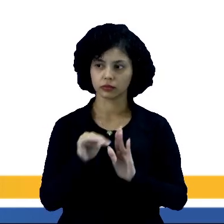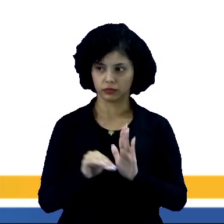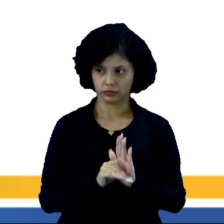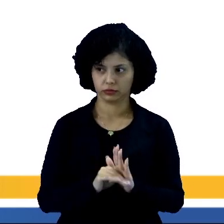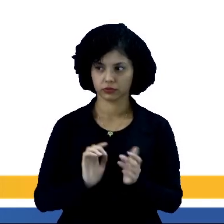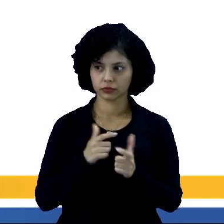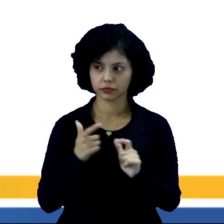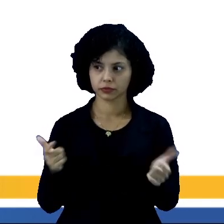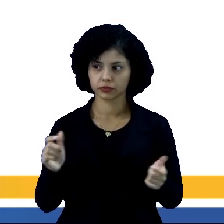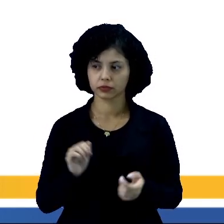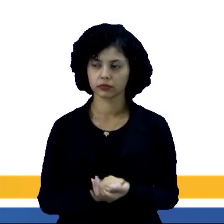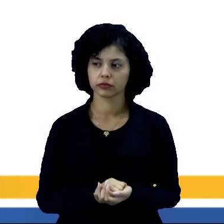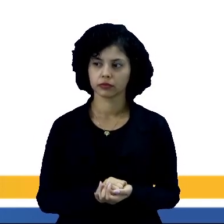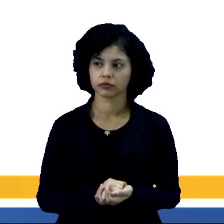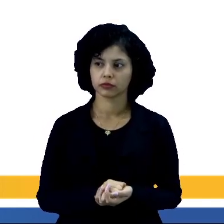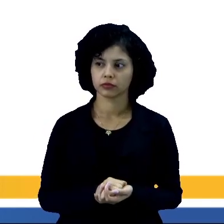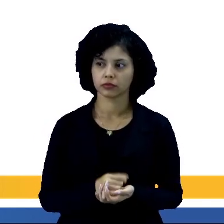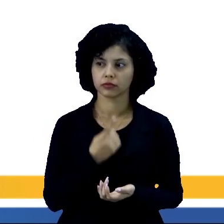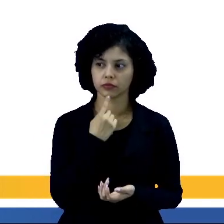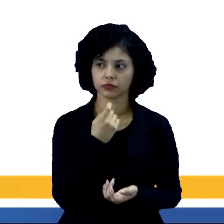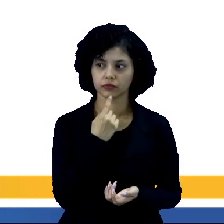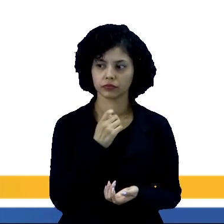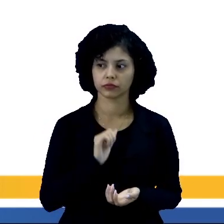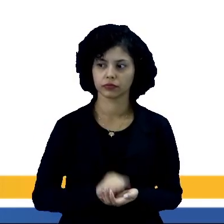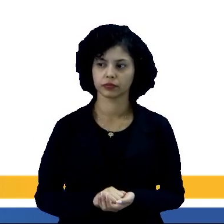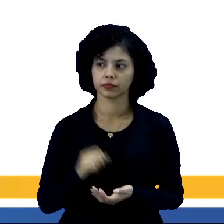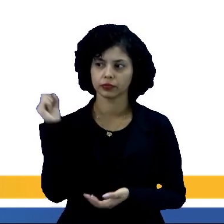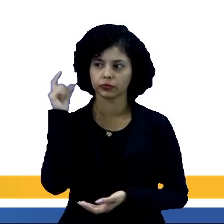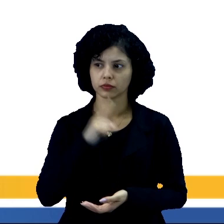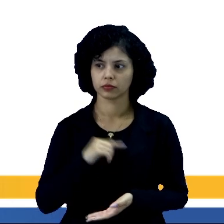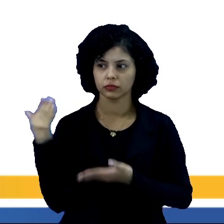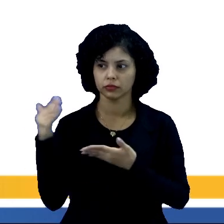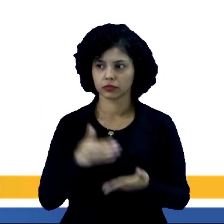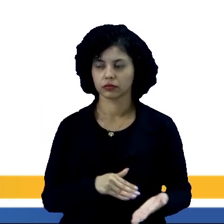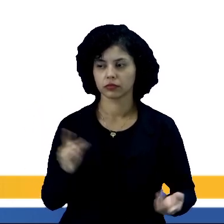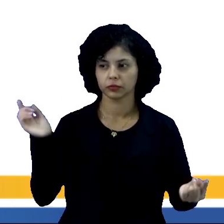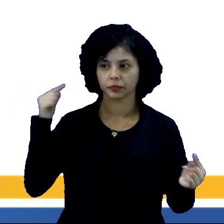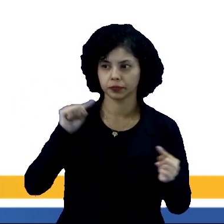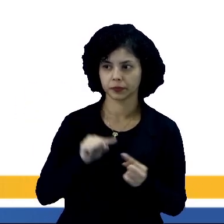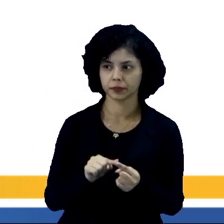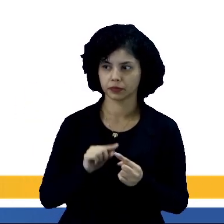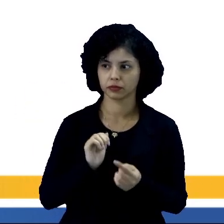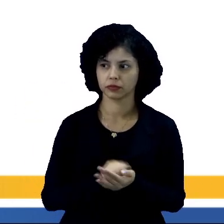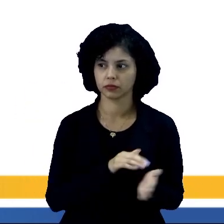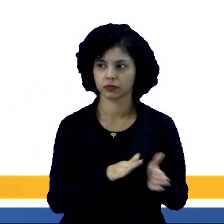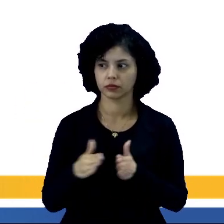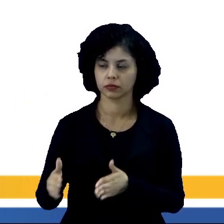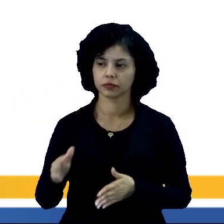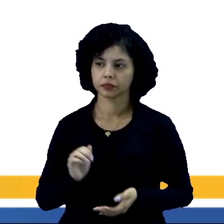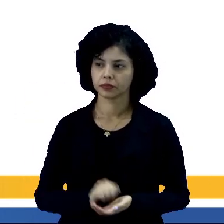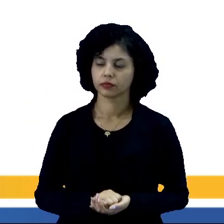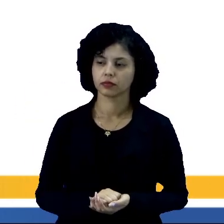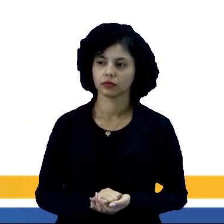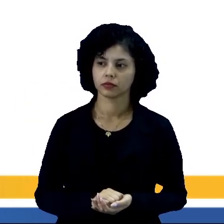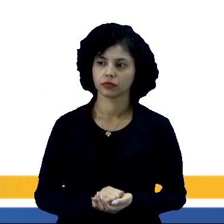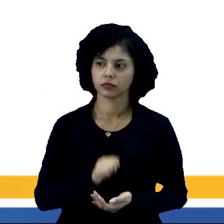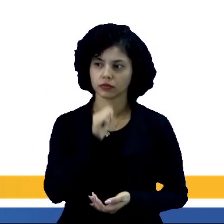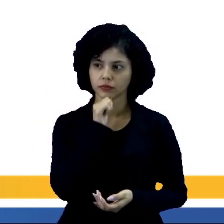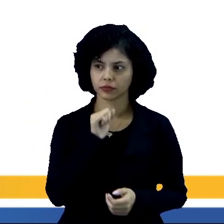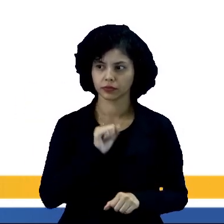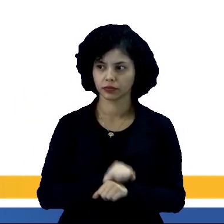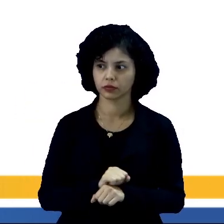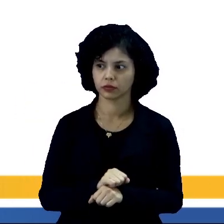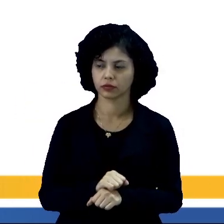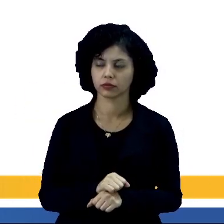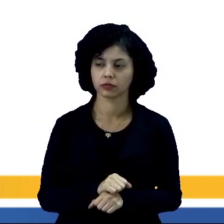vai ficar maior, que é a fase aí da gigante vermelha, quando ele chegar bem nesse finalzinho dessa fase, o Sol vai ficar muito